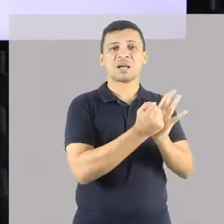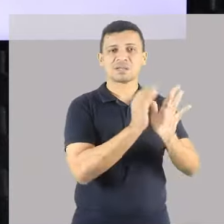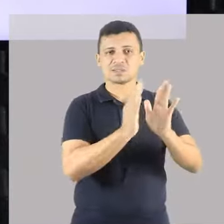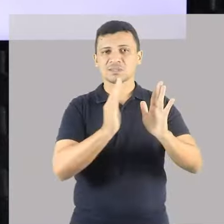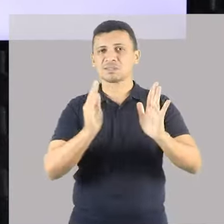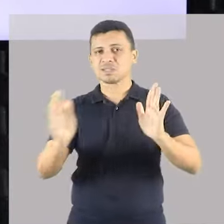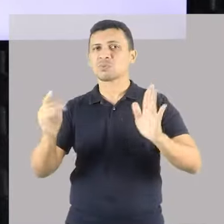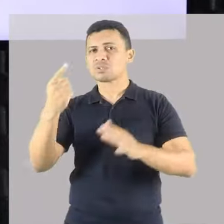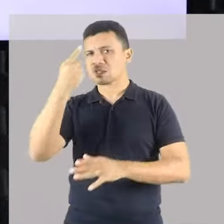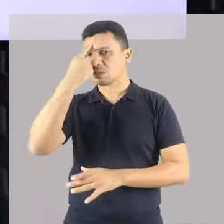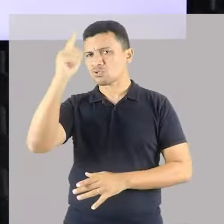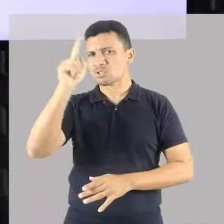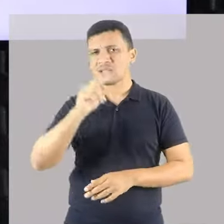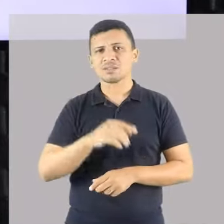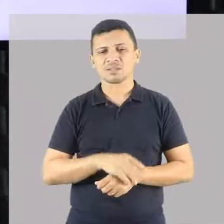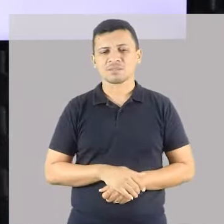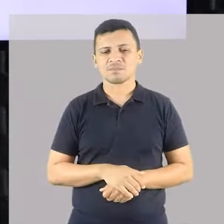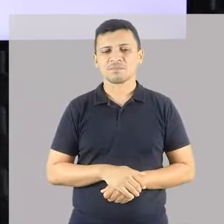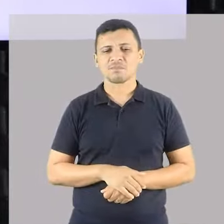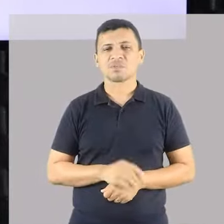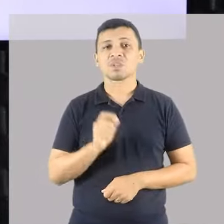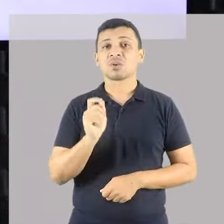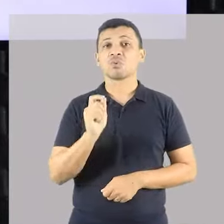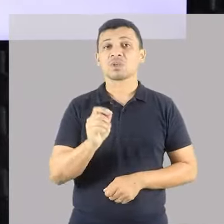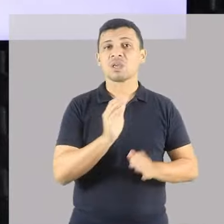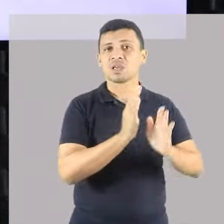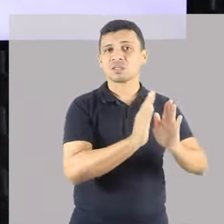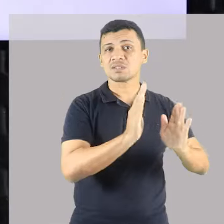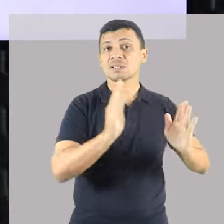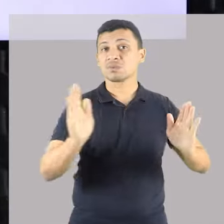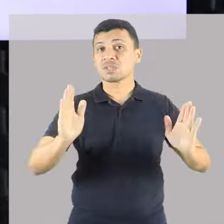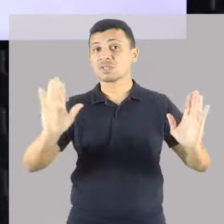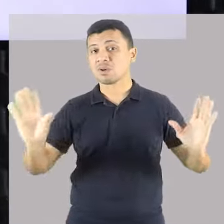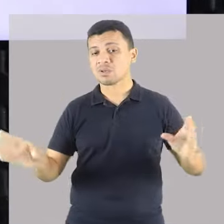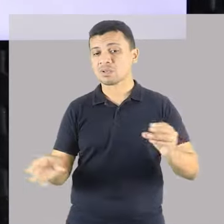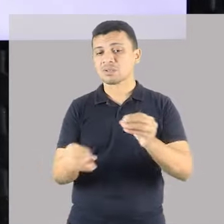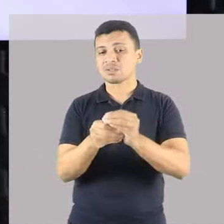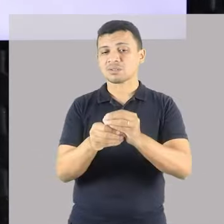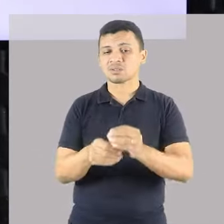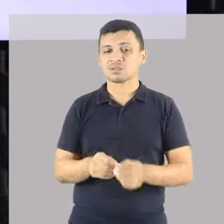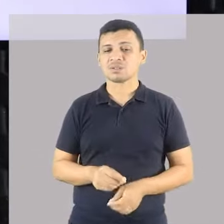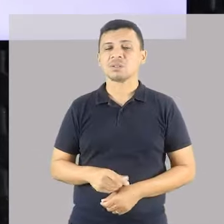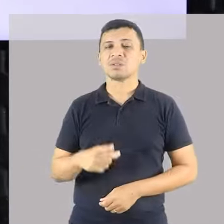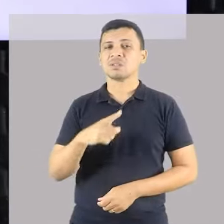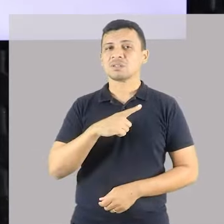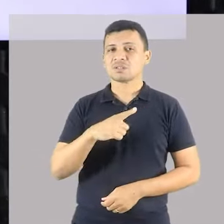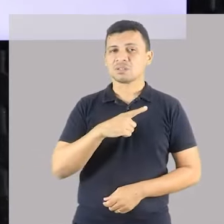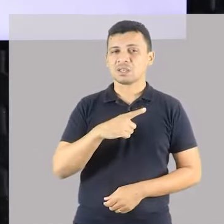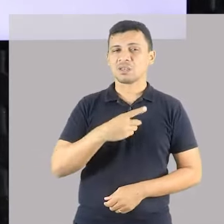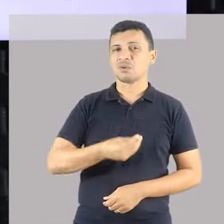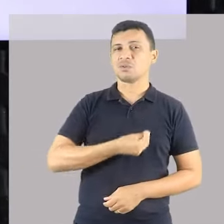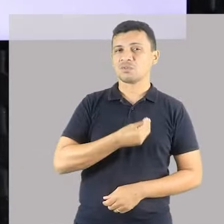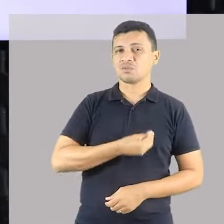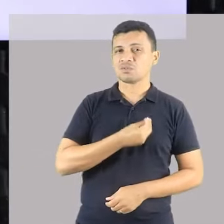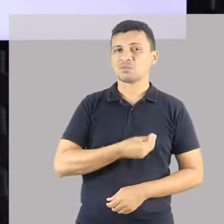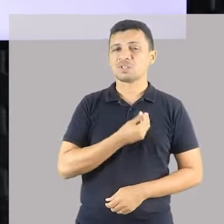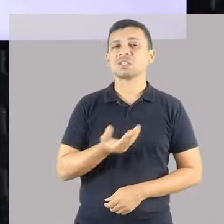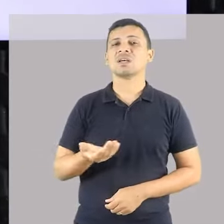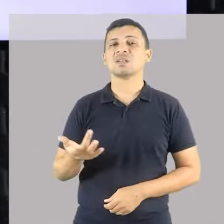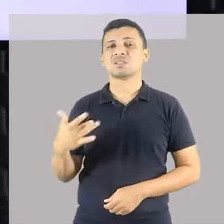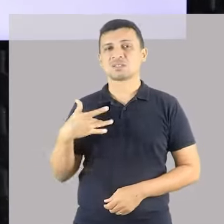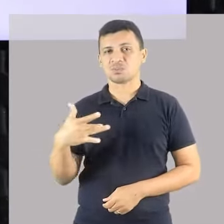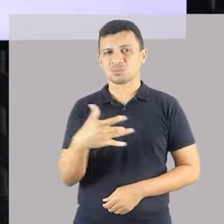ideias O que é a sequenciação é acréscimo ele vai assim ó cultivar um estilo de vida saudável